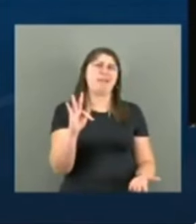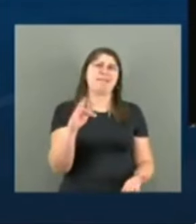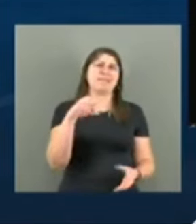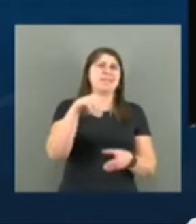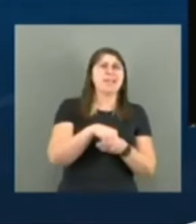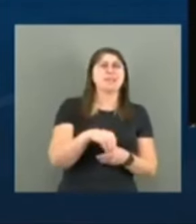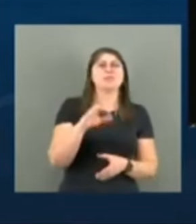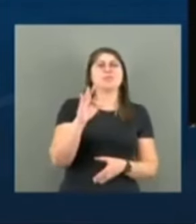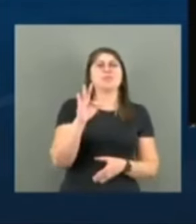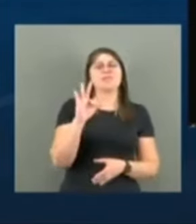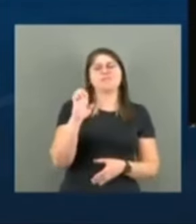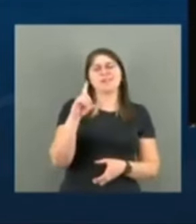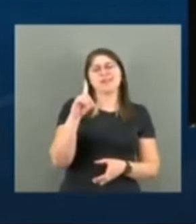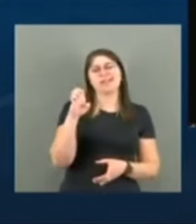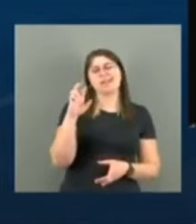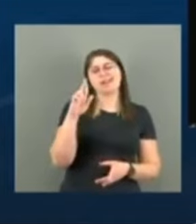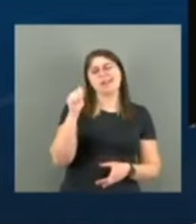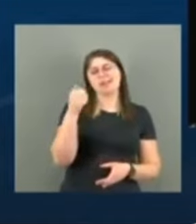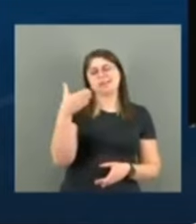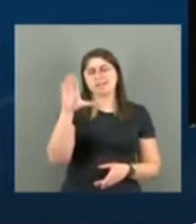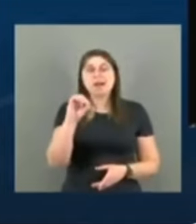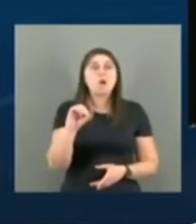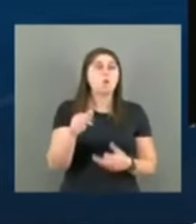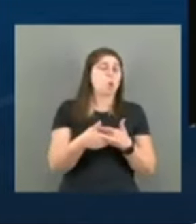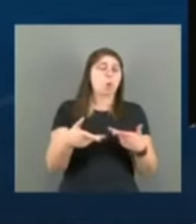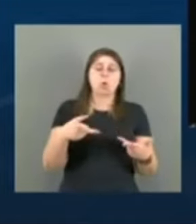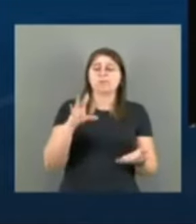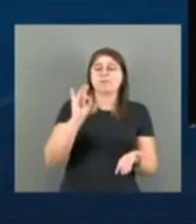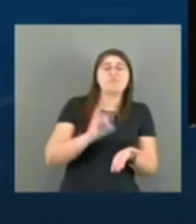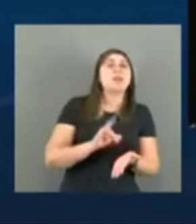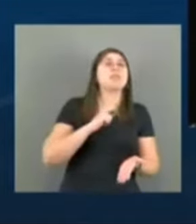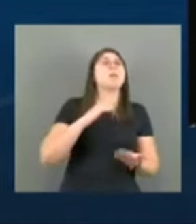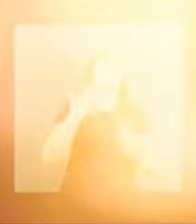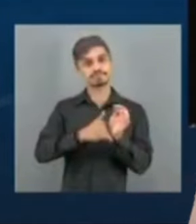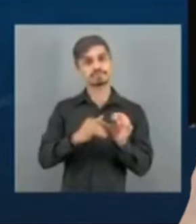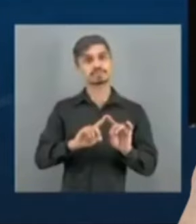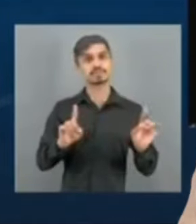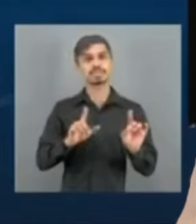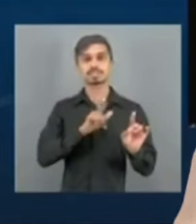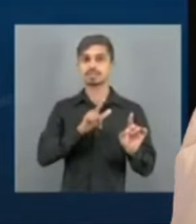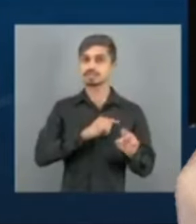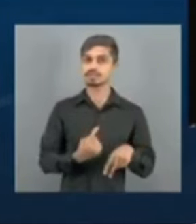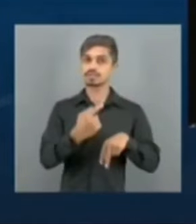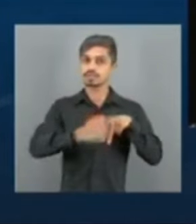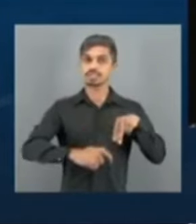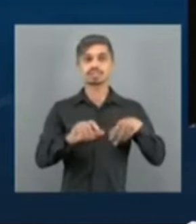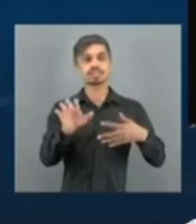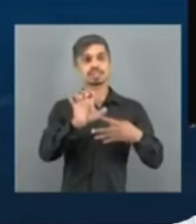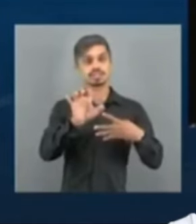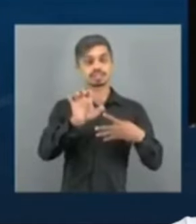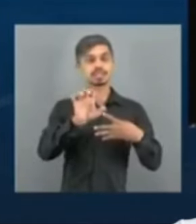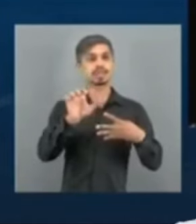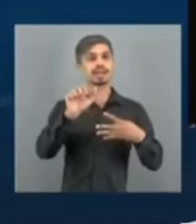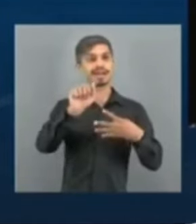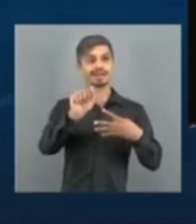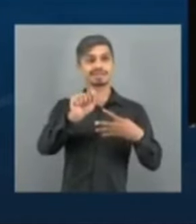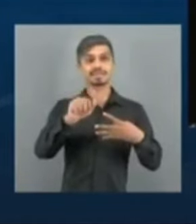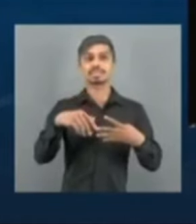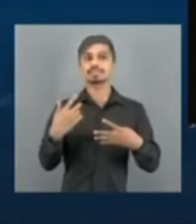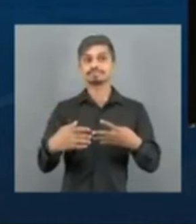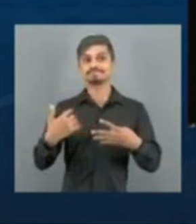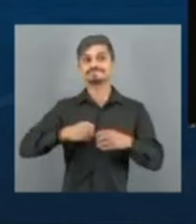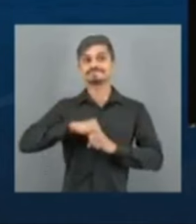federações. Tá? Eu tô te falando aqui fatos que eu tenho provas, tenho conversa, tenho vídeos. Temos um jogador aí de Série A gigantesco, né?